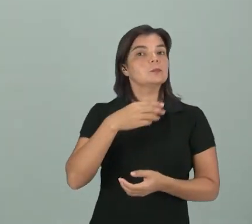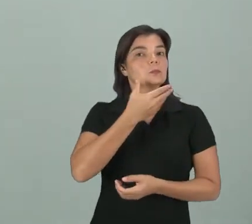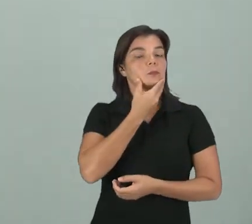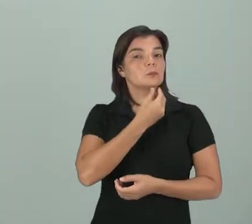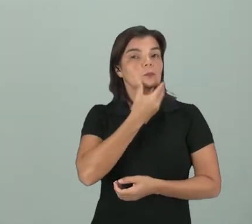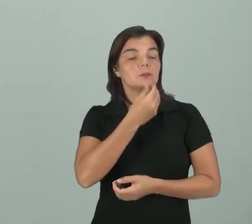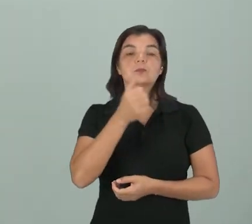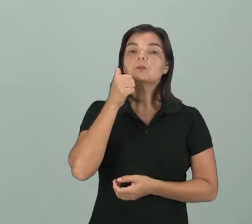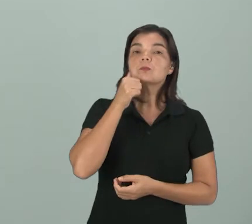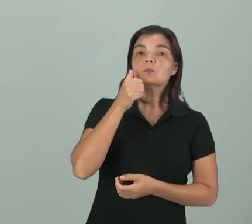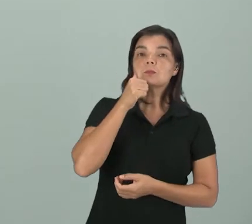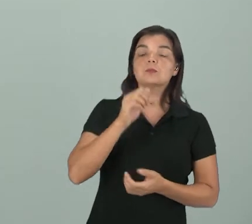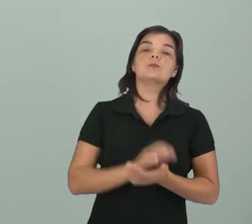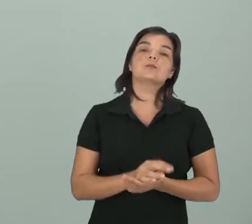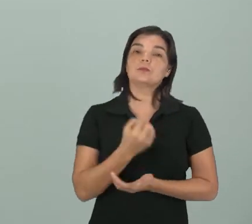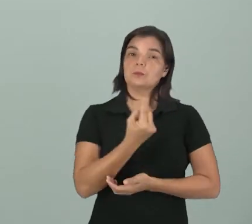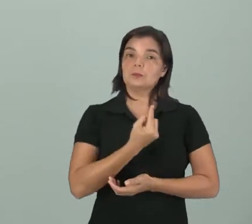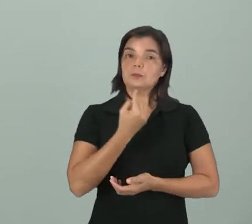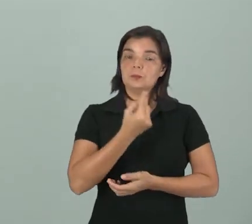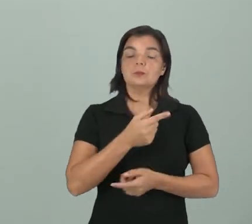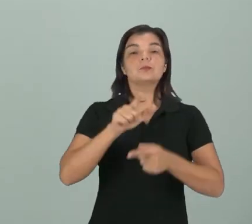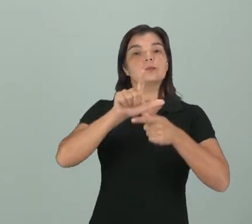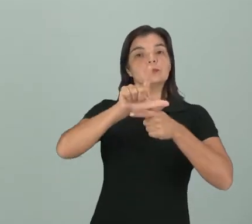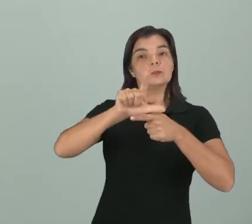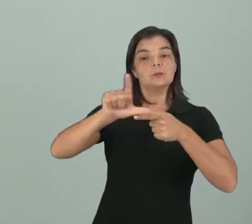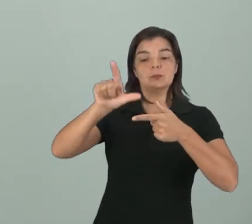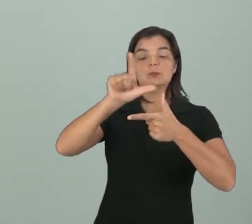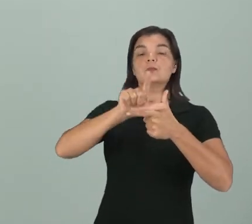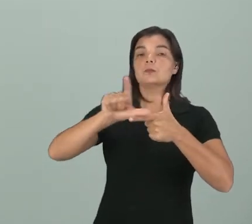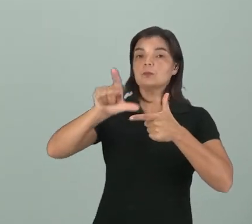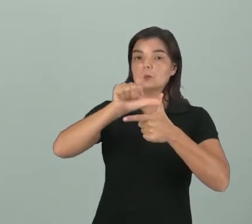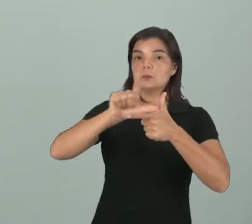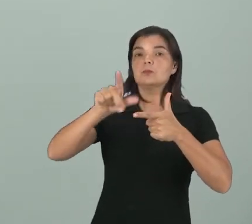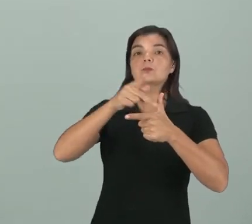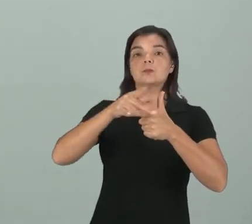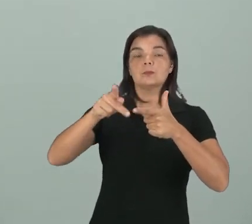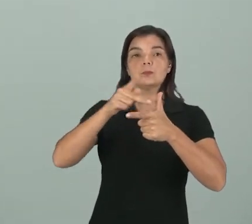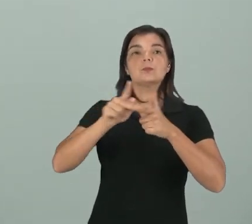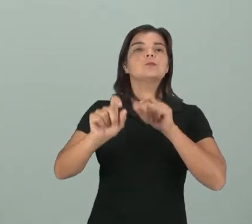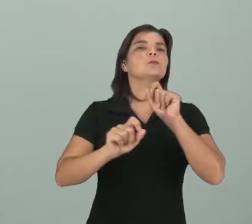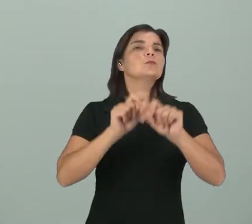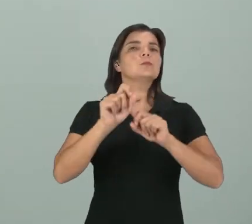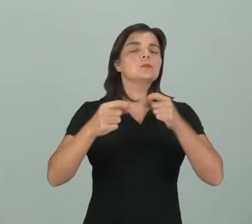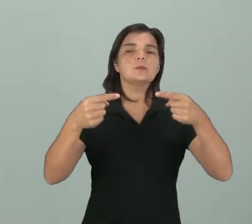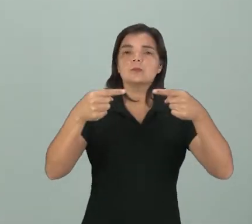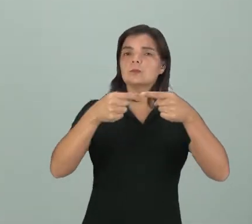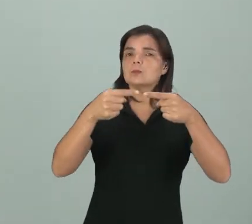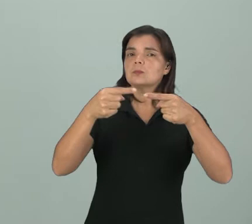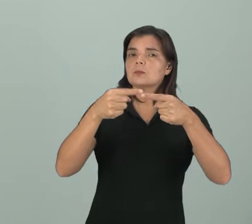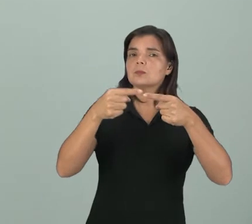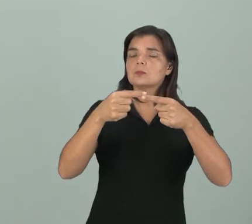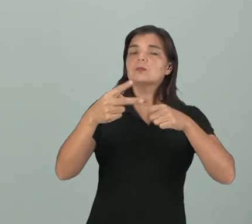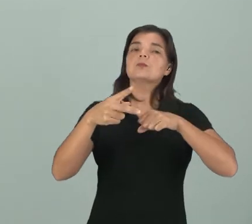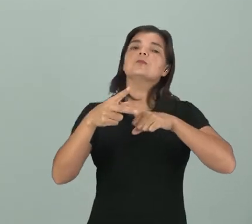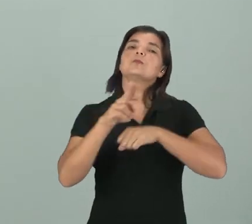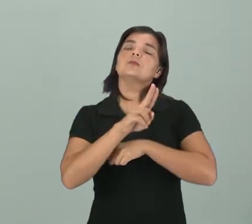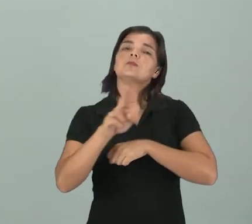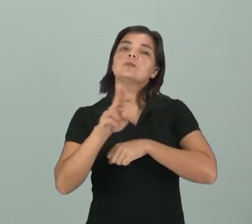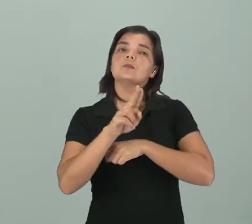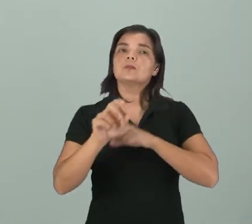Masculino, feminino, singular, plural. Vamos lá. O que é a concordância